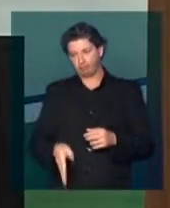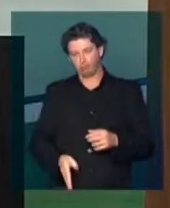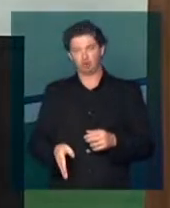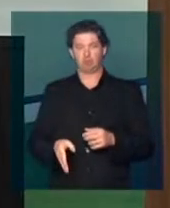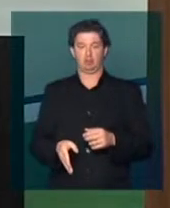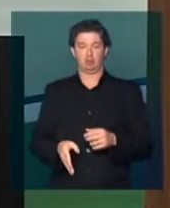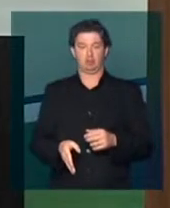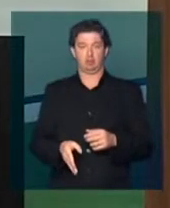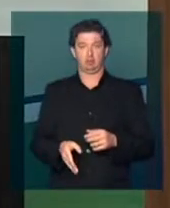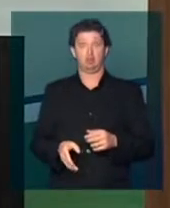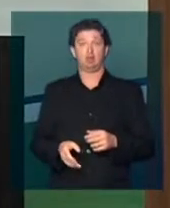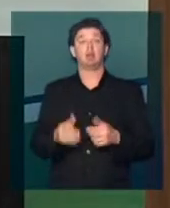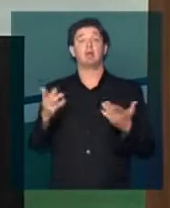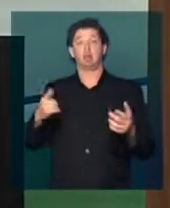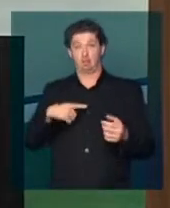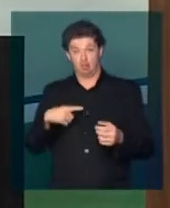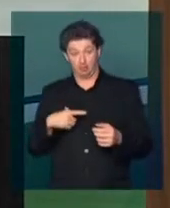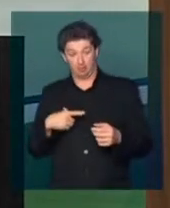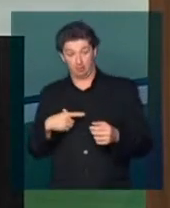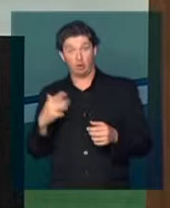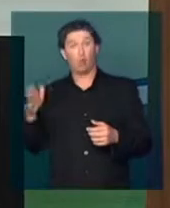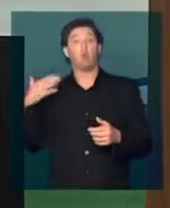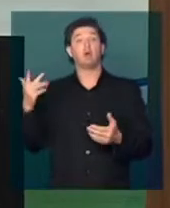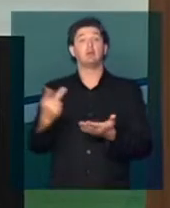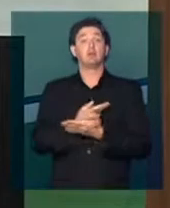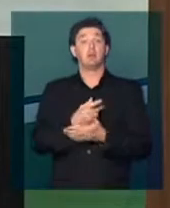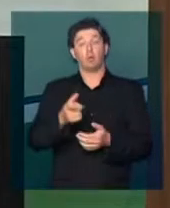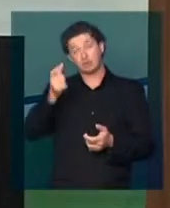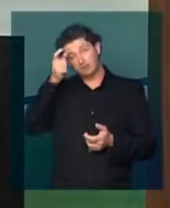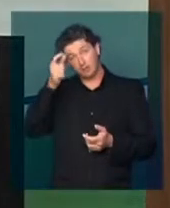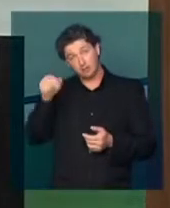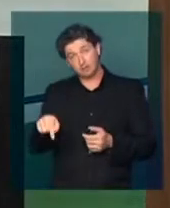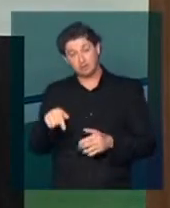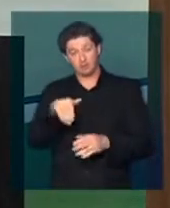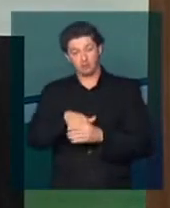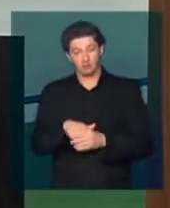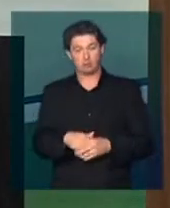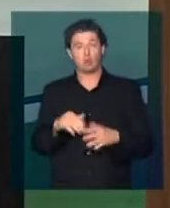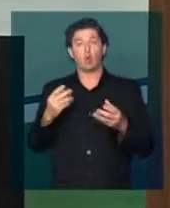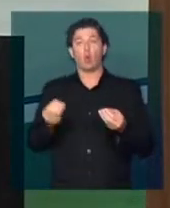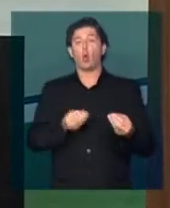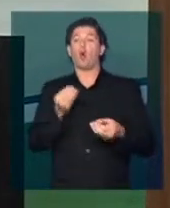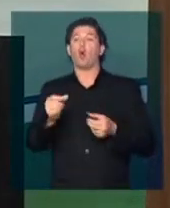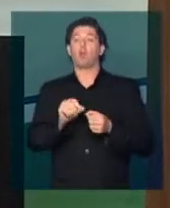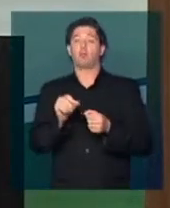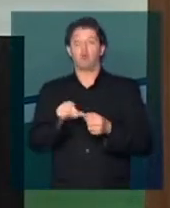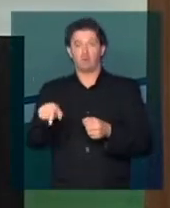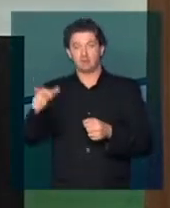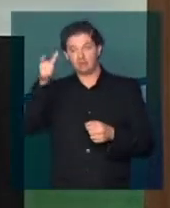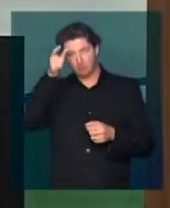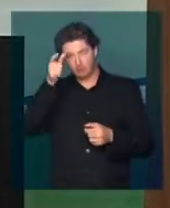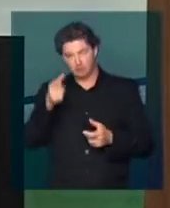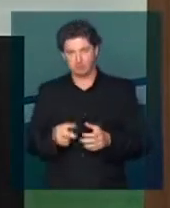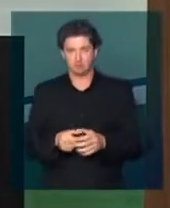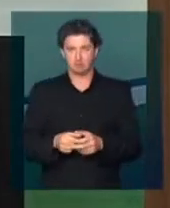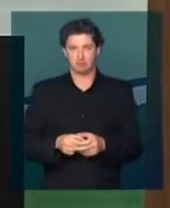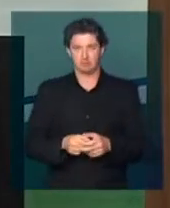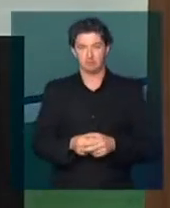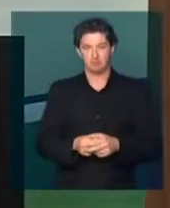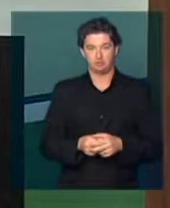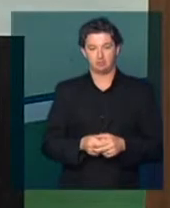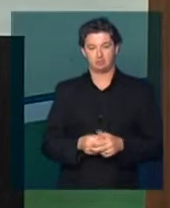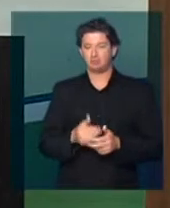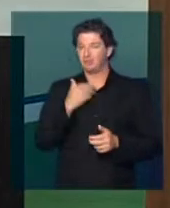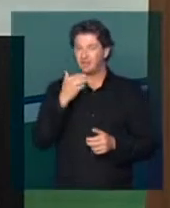E se tivermos, quando se dará essa coincidência? E qual a forma de se dar essa coincidência?